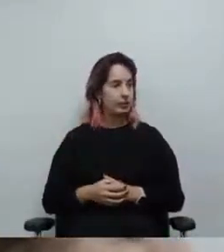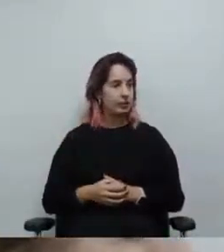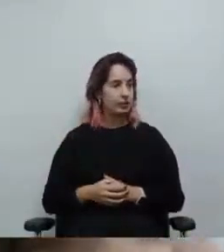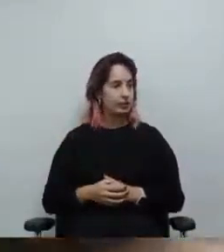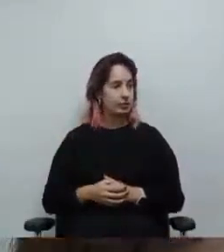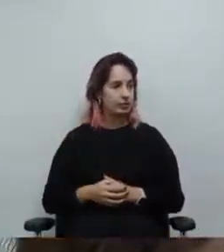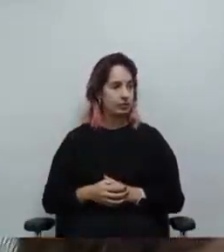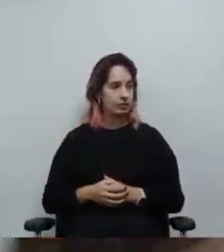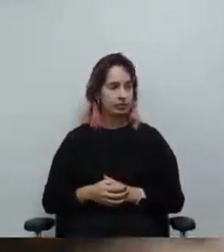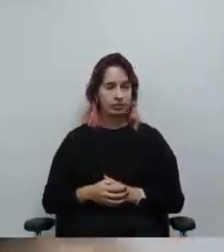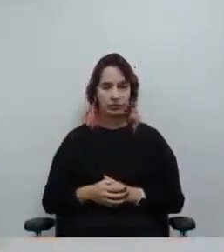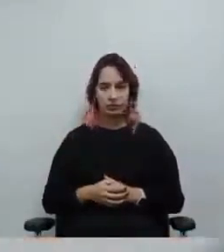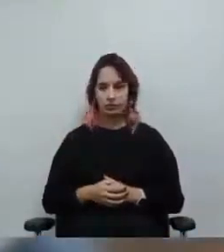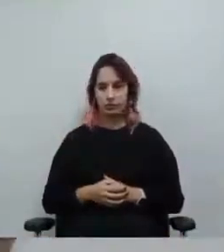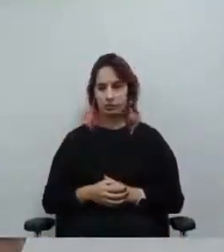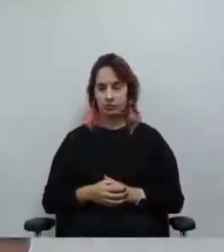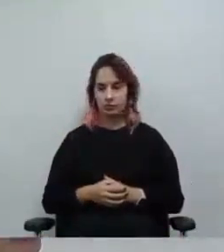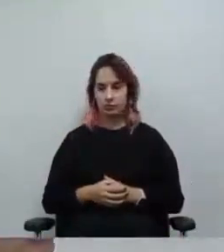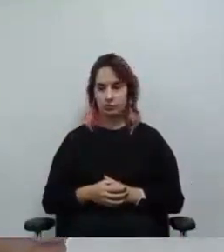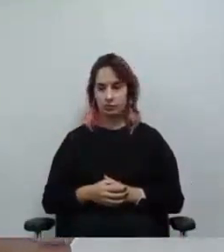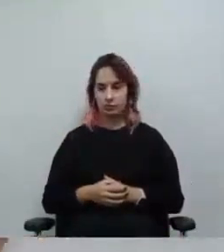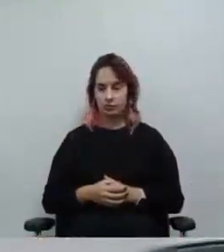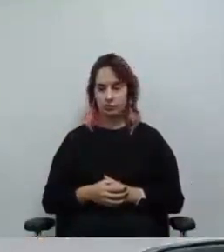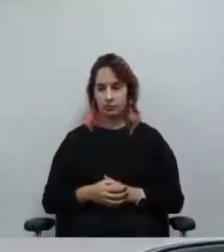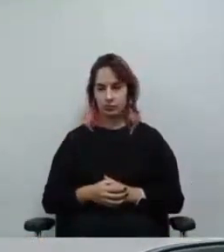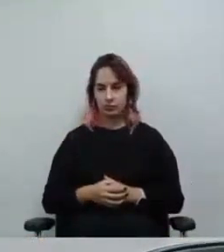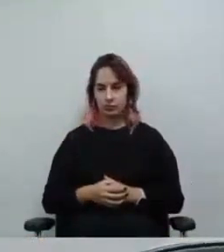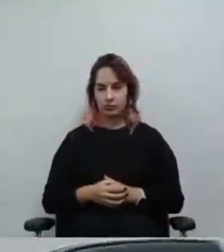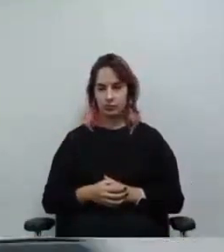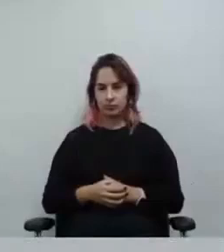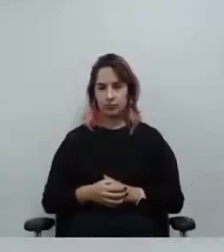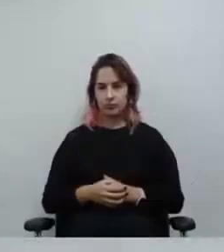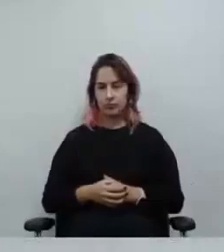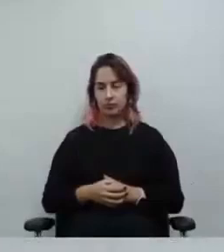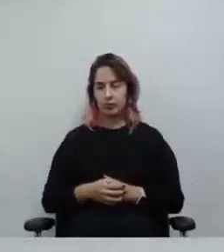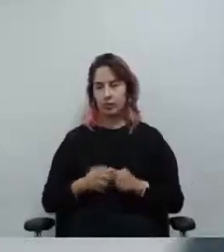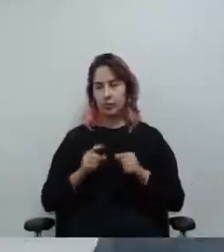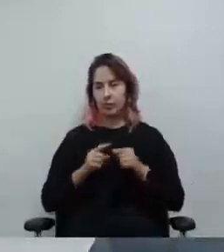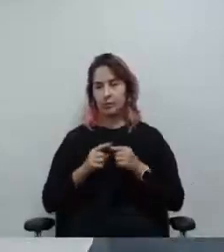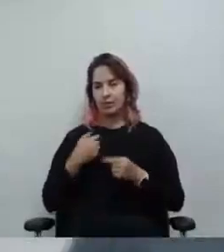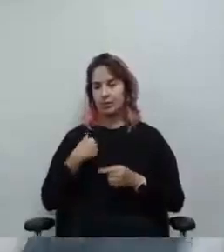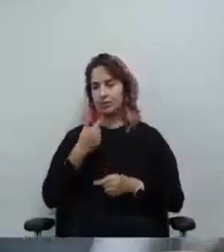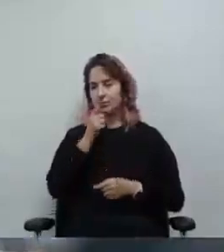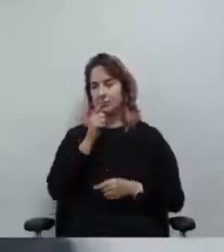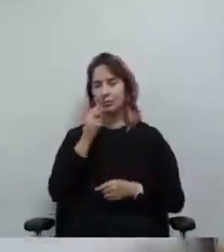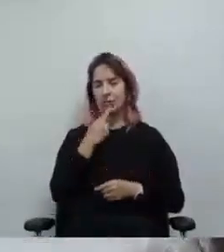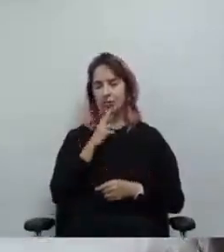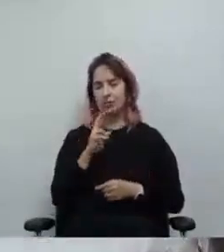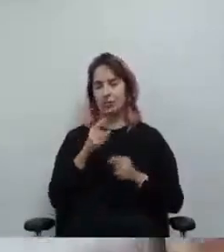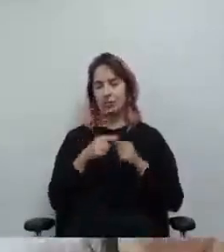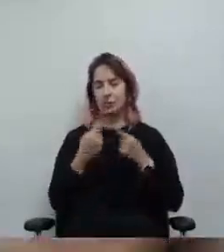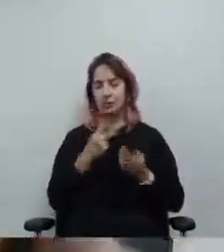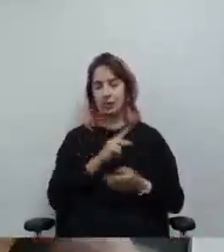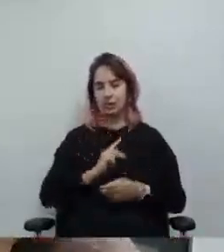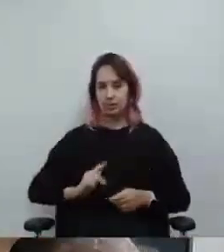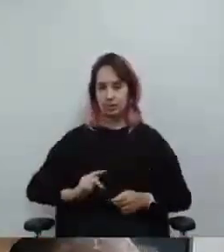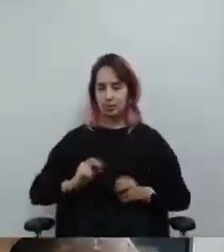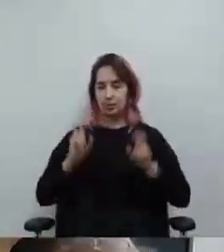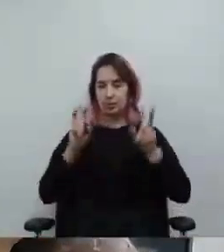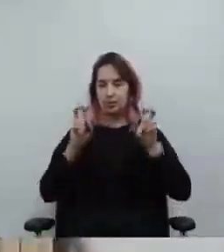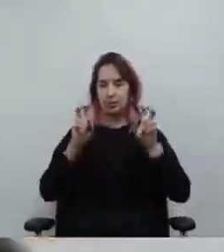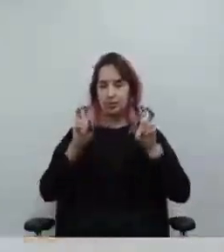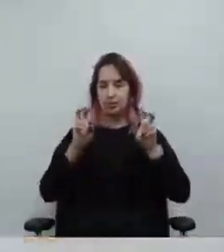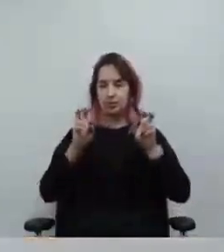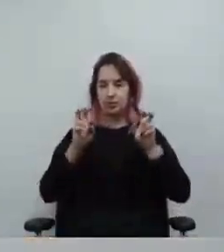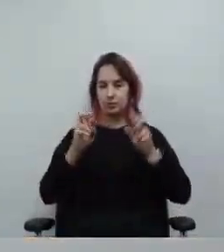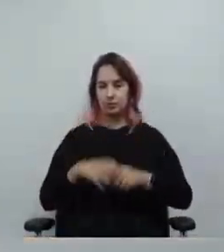Só a segunda parte da questão eu não tenho como responder, mas é a presidência. Mas em relação à questão trazida